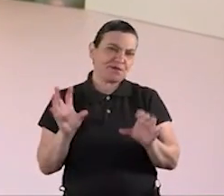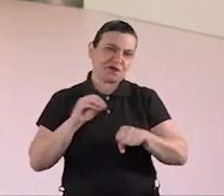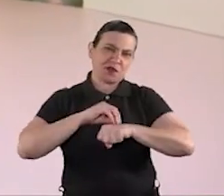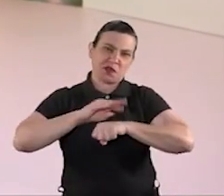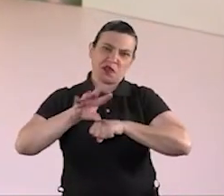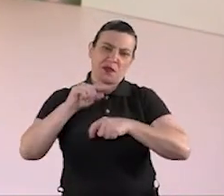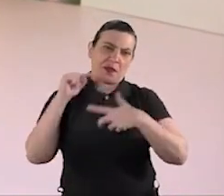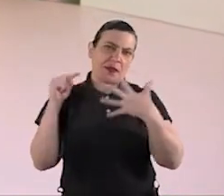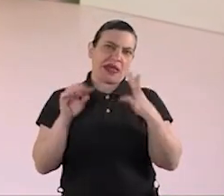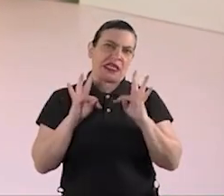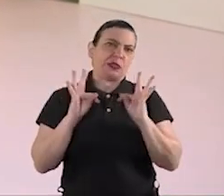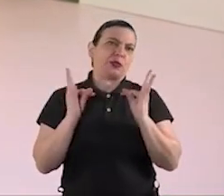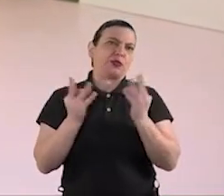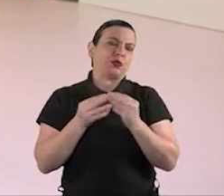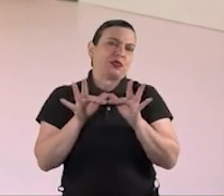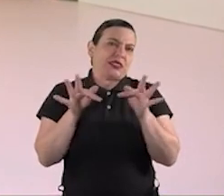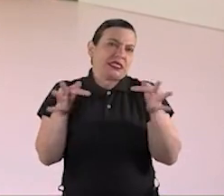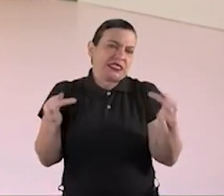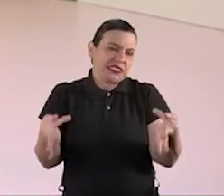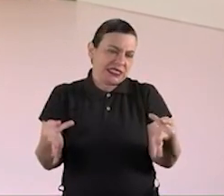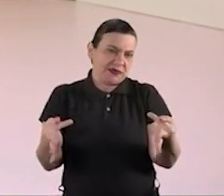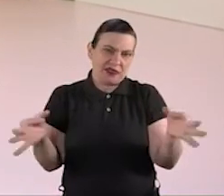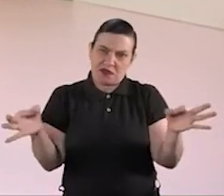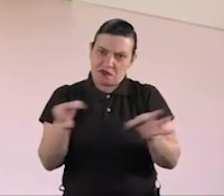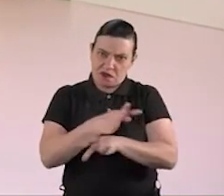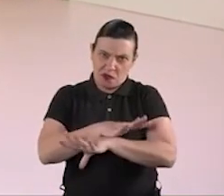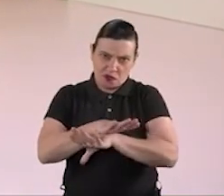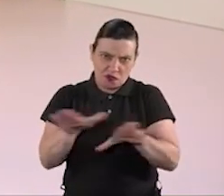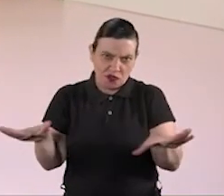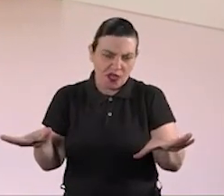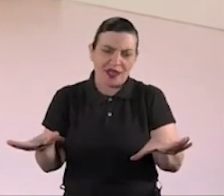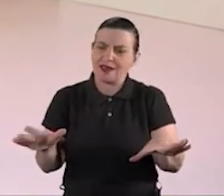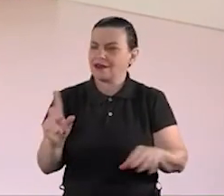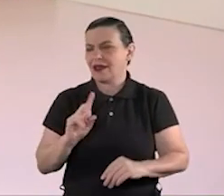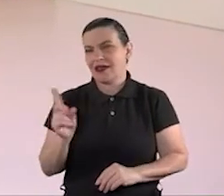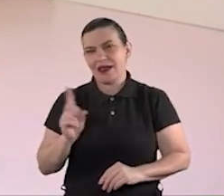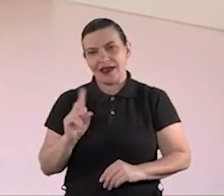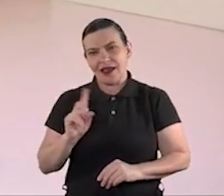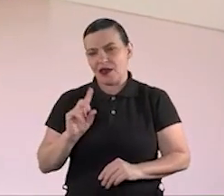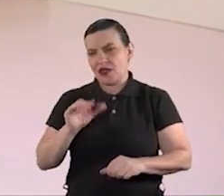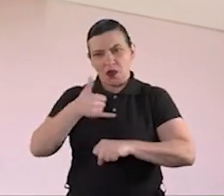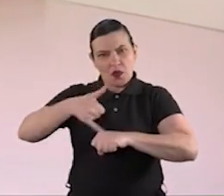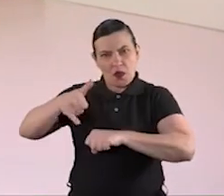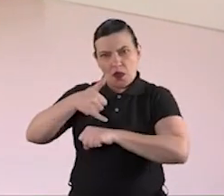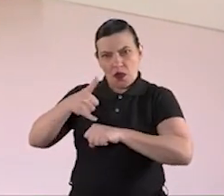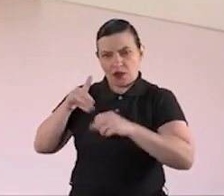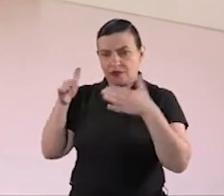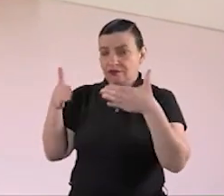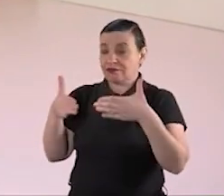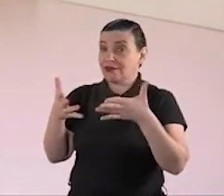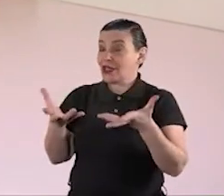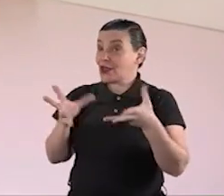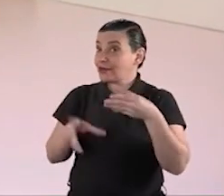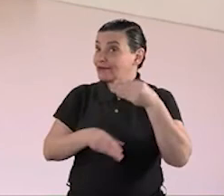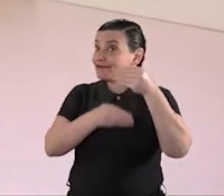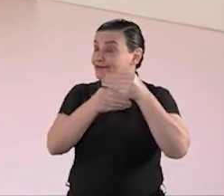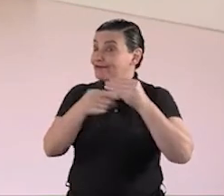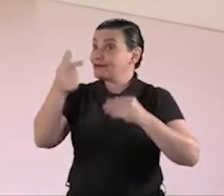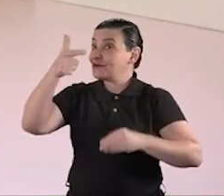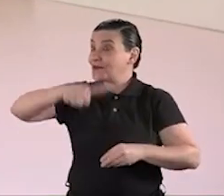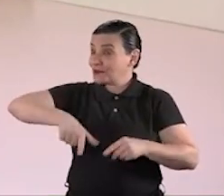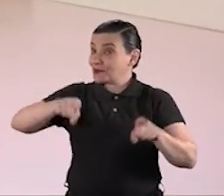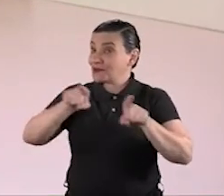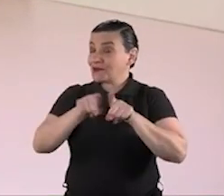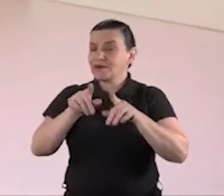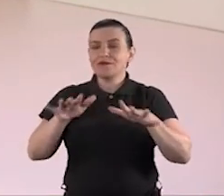sugerir que tudo seja simples e fácil de acomodar e resolver se usarmos apenas óleos essenciais eu gostaria de aplicar